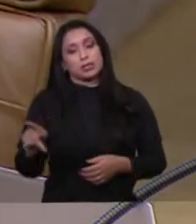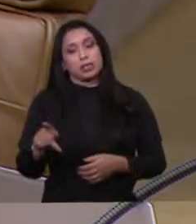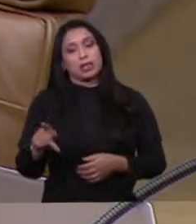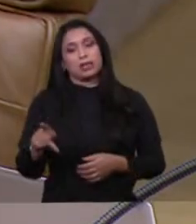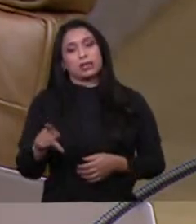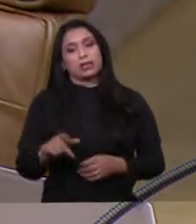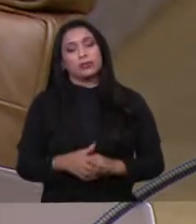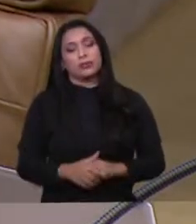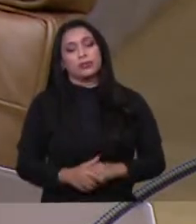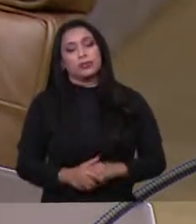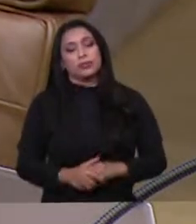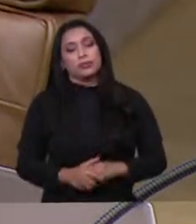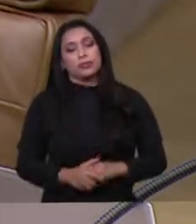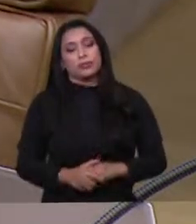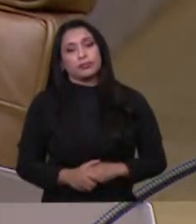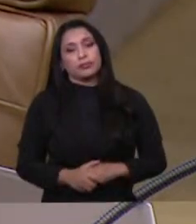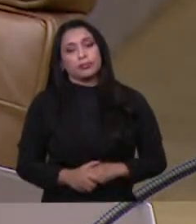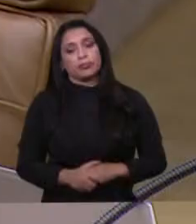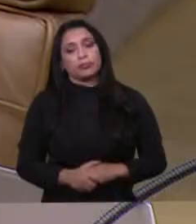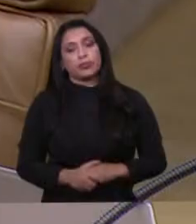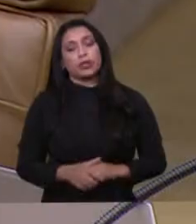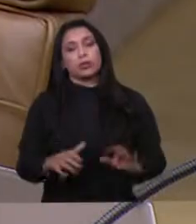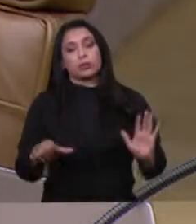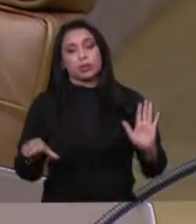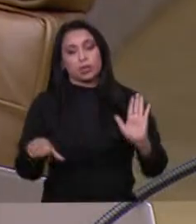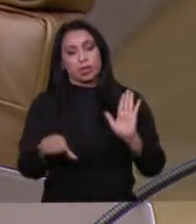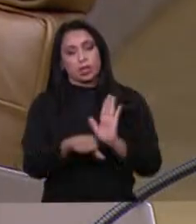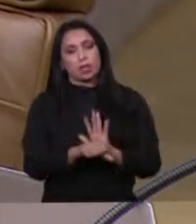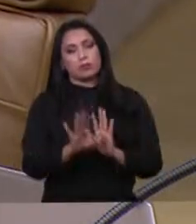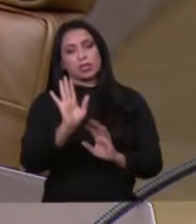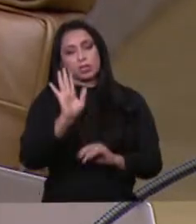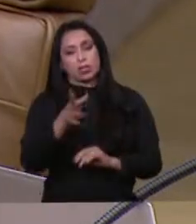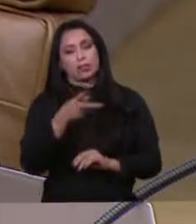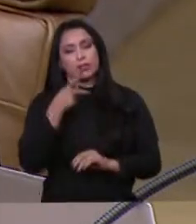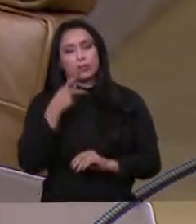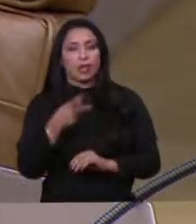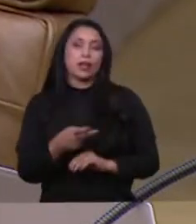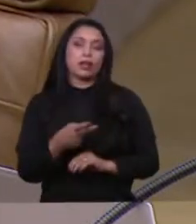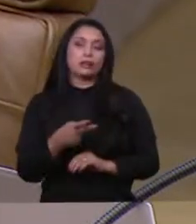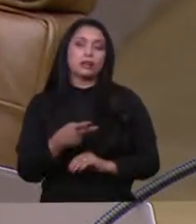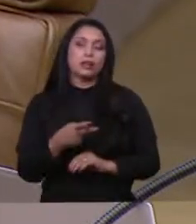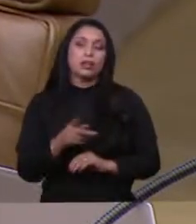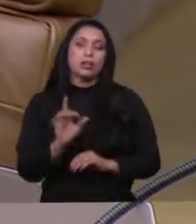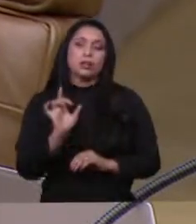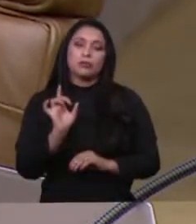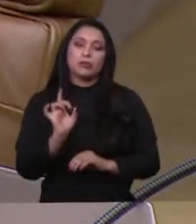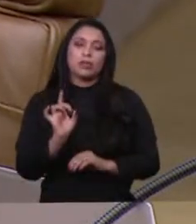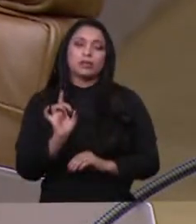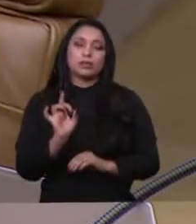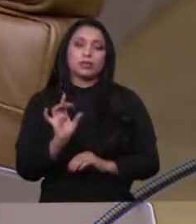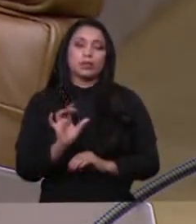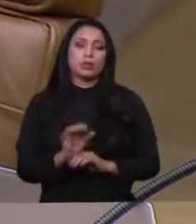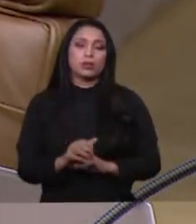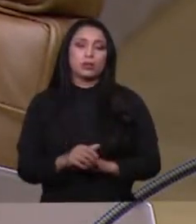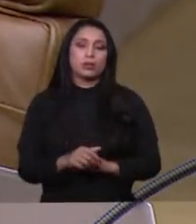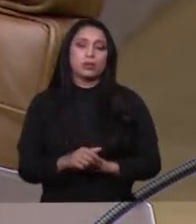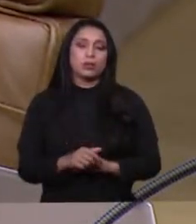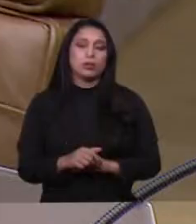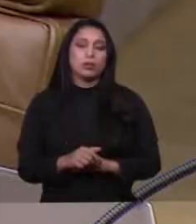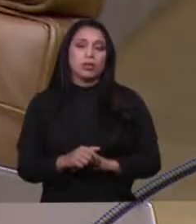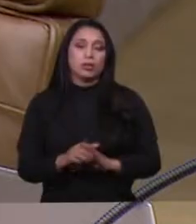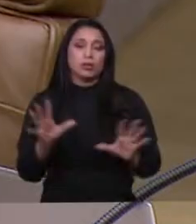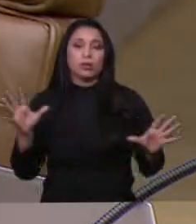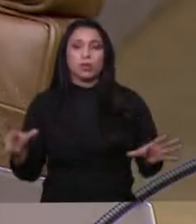instaurada pelos crimes, que já foi aqui repetido, mas apenas para fins de fazer um